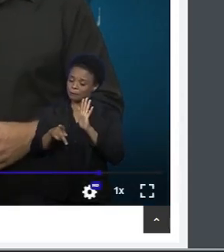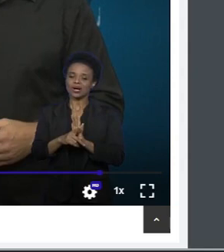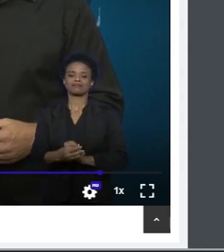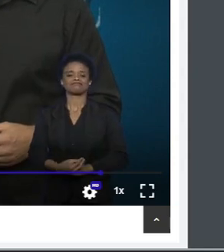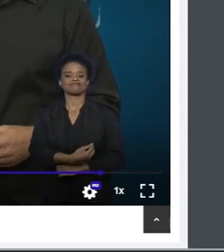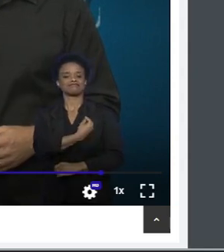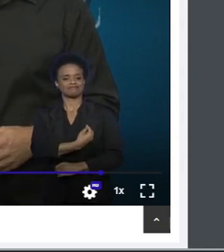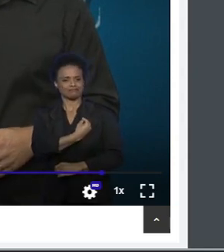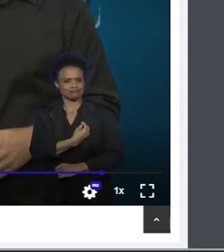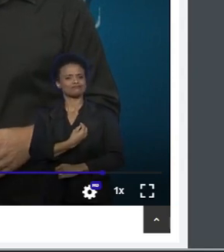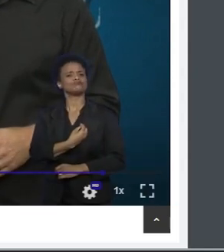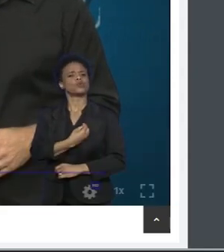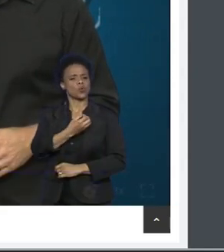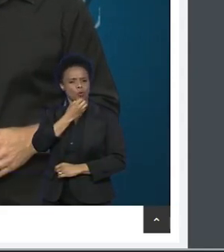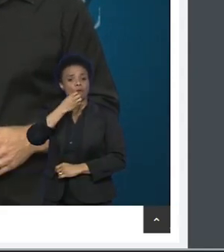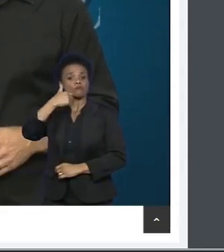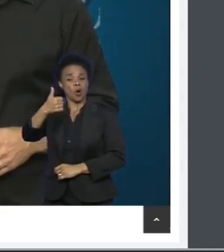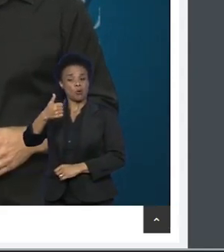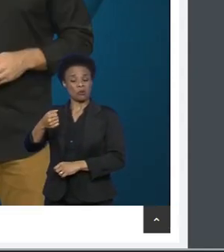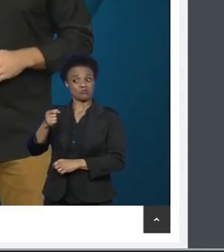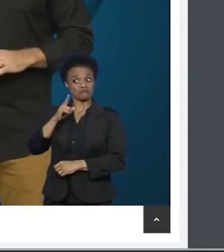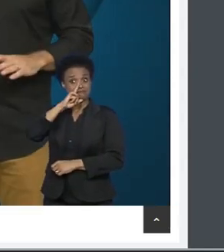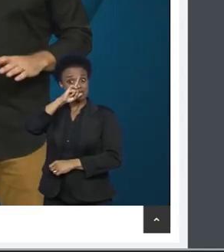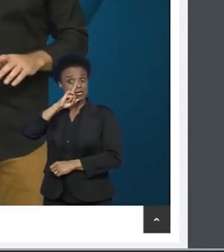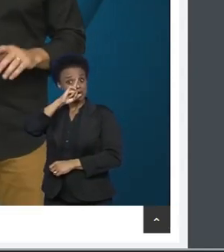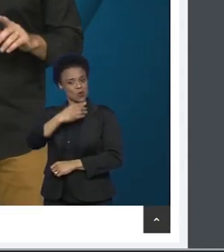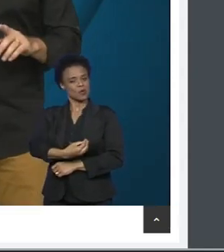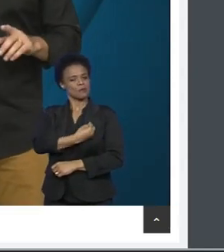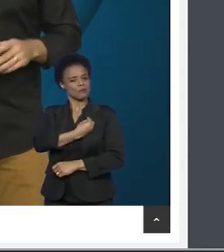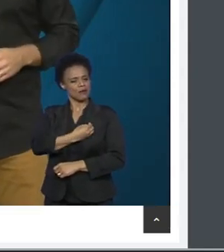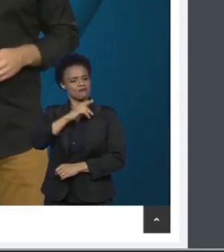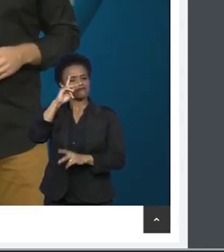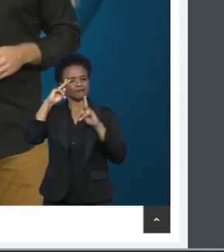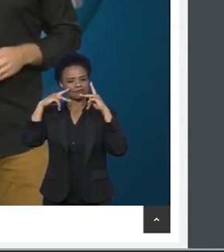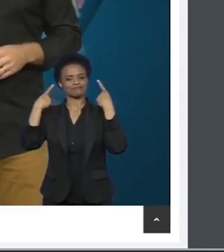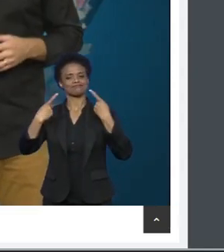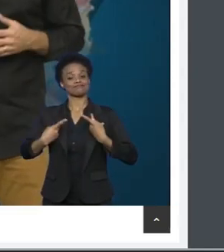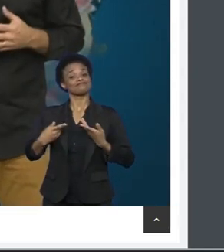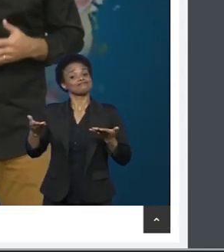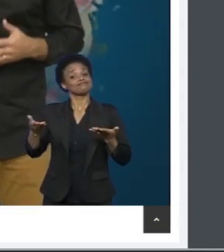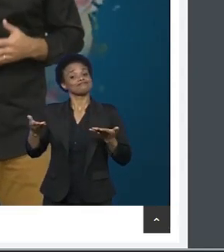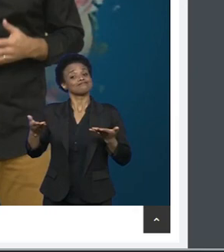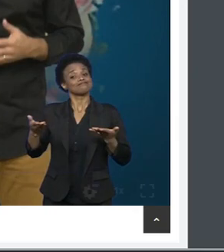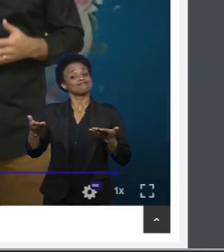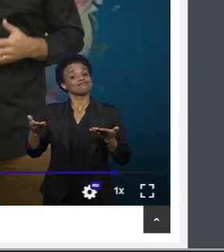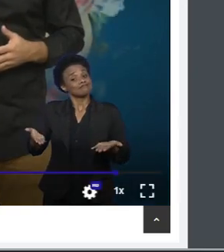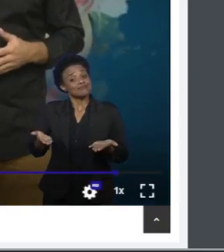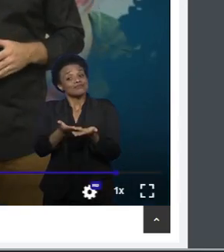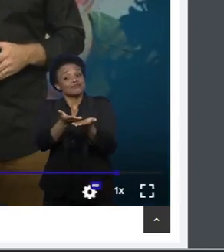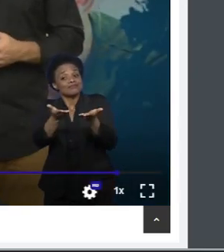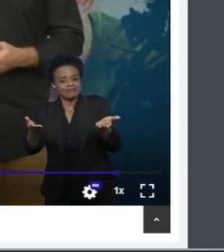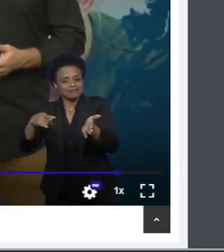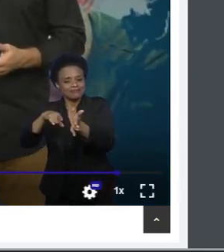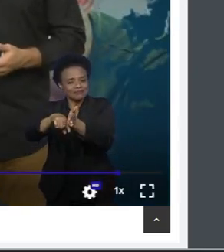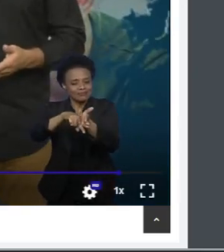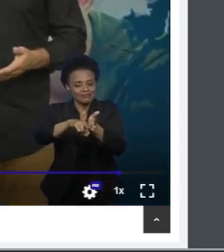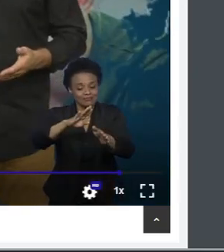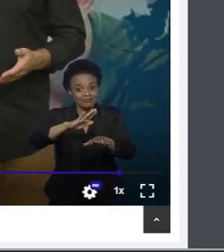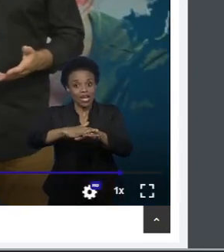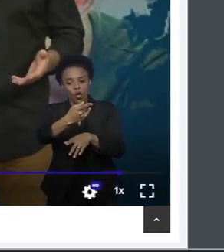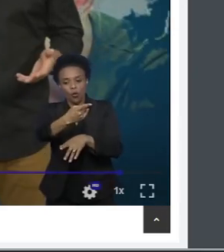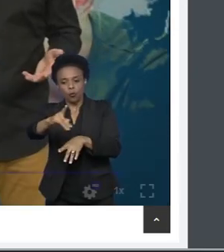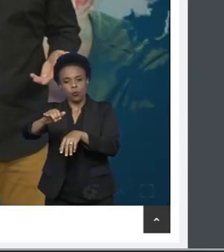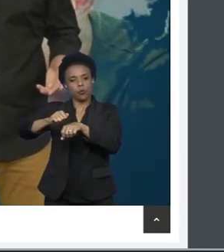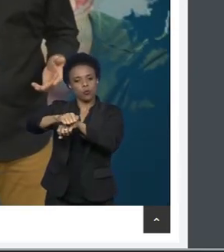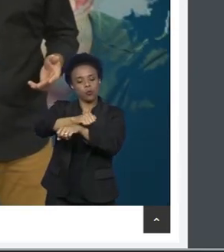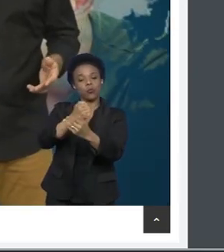nocivo ou essencial para a sobrevivência humana. Agora é com você. Pesquise mais sobre outras áreas de estudo